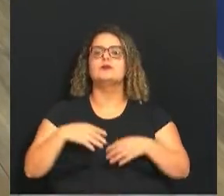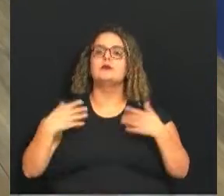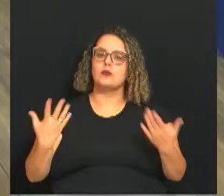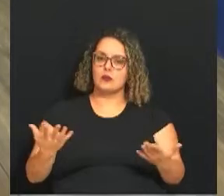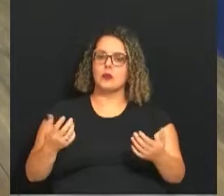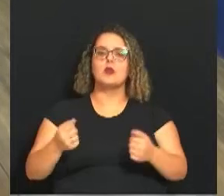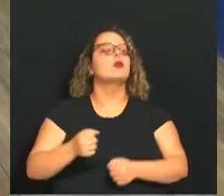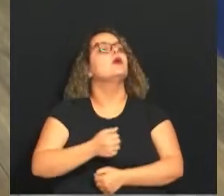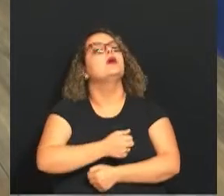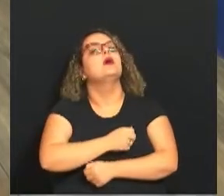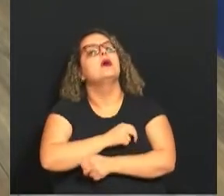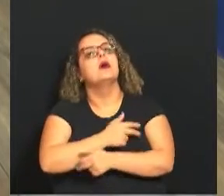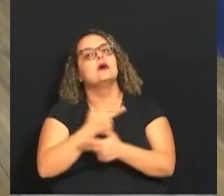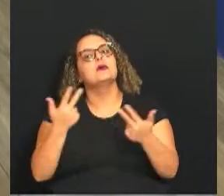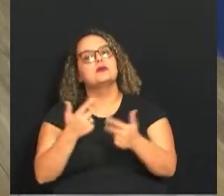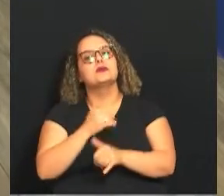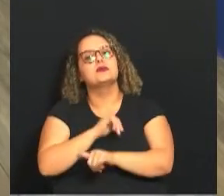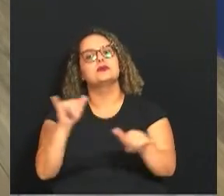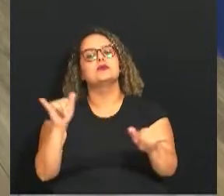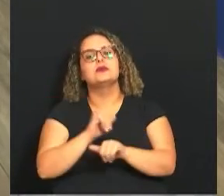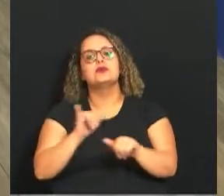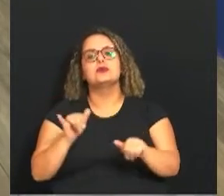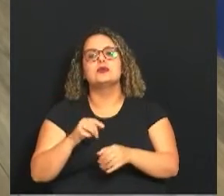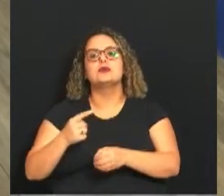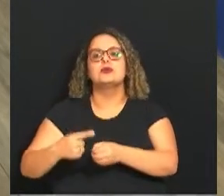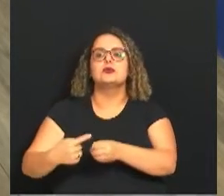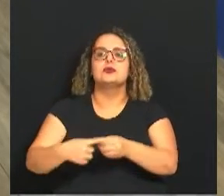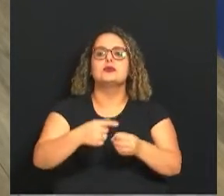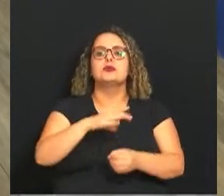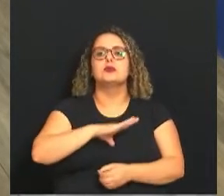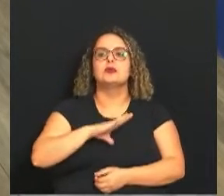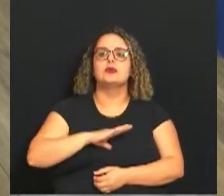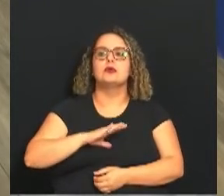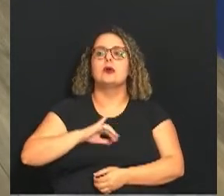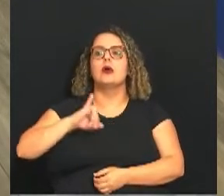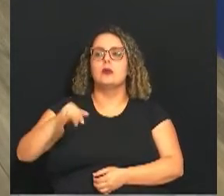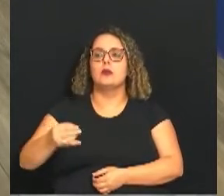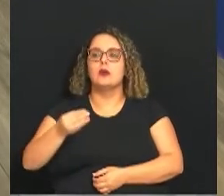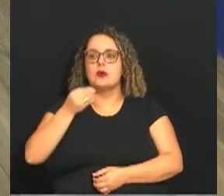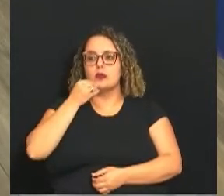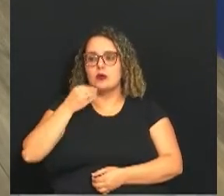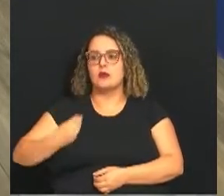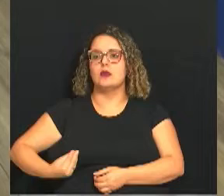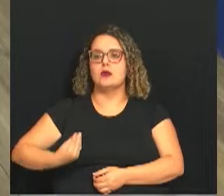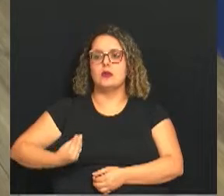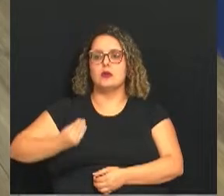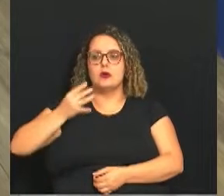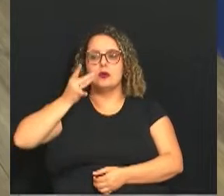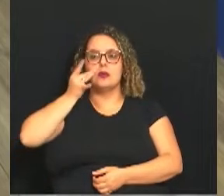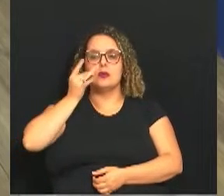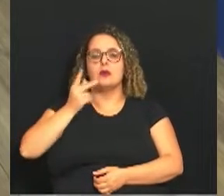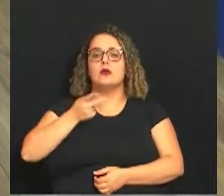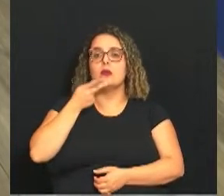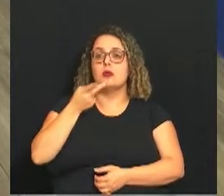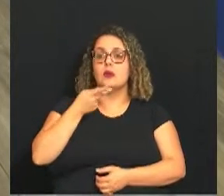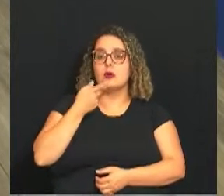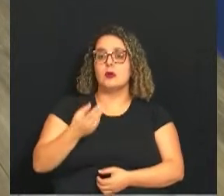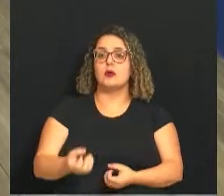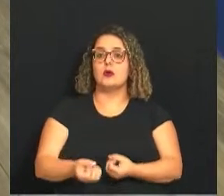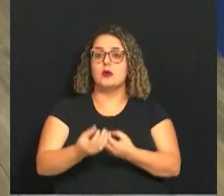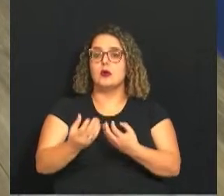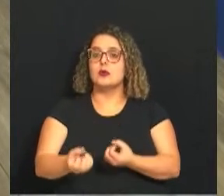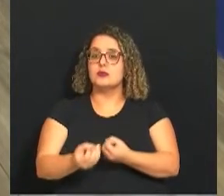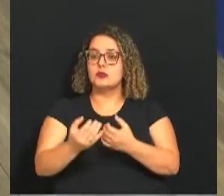notícias aqui da metrópole de Campinas. Já quero aproveitar a sua presença aqui nos nossos estúdios, porque agora nós vamos falar das notícias